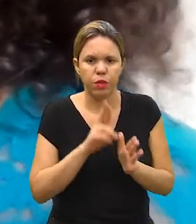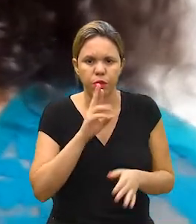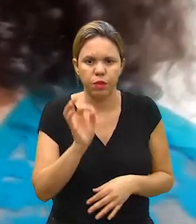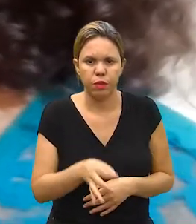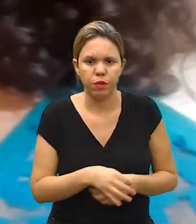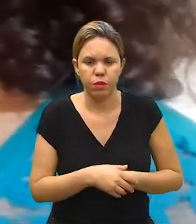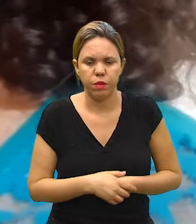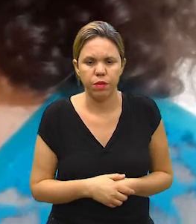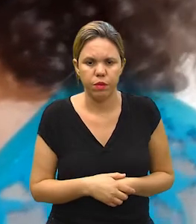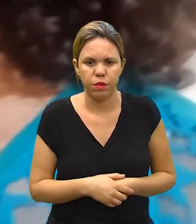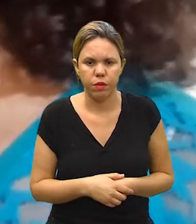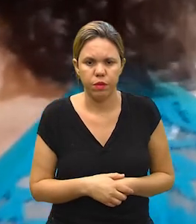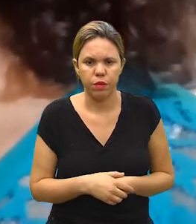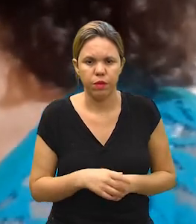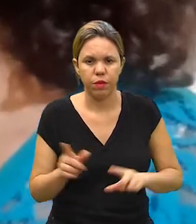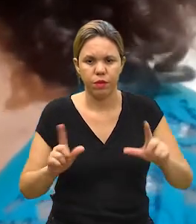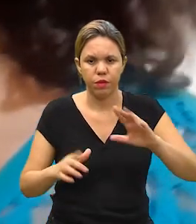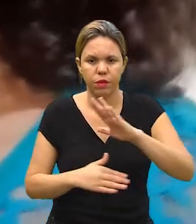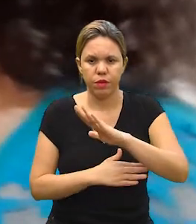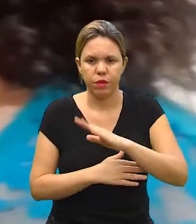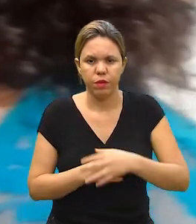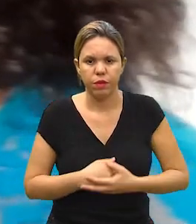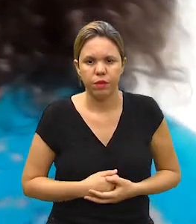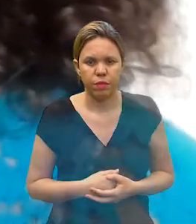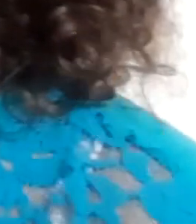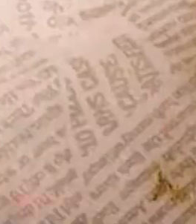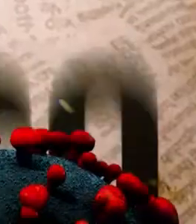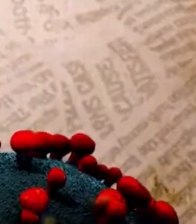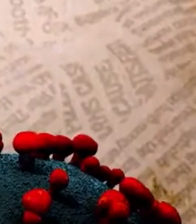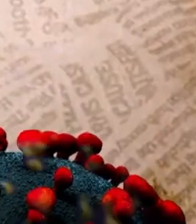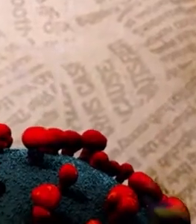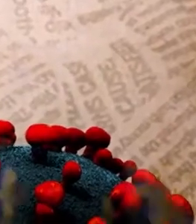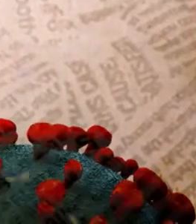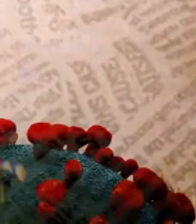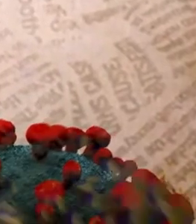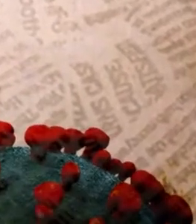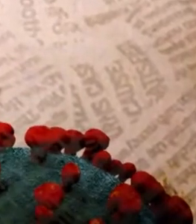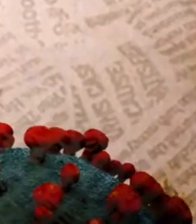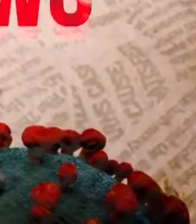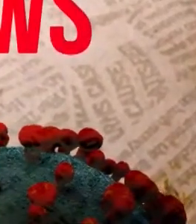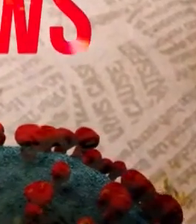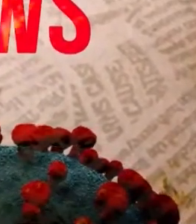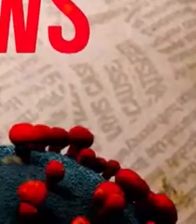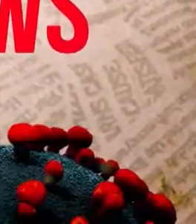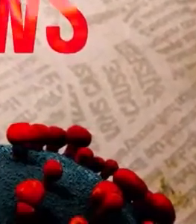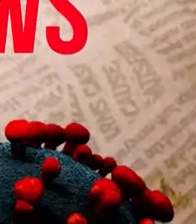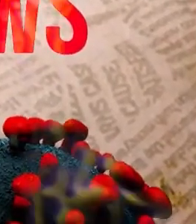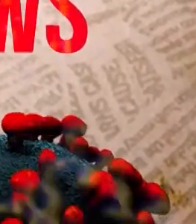certas. Andréia Marques para a TV Câmara.